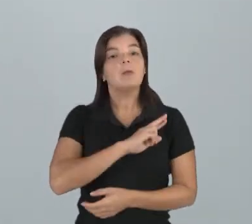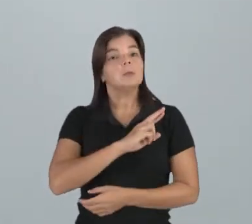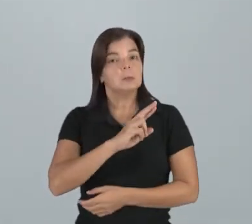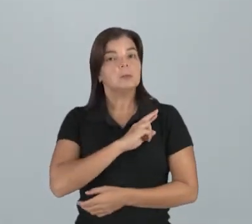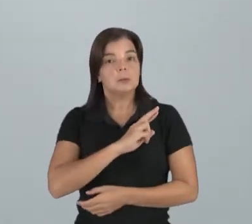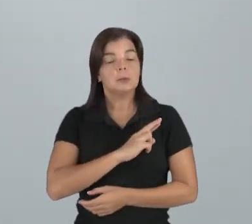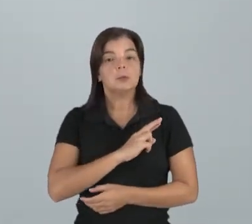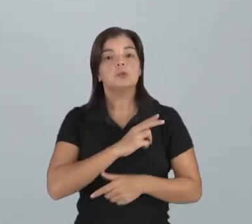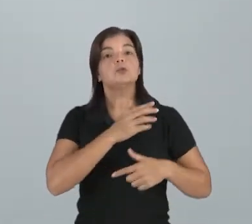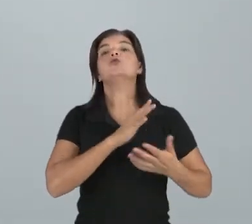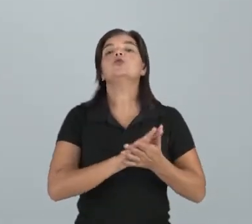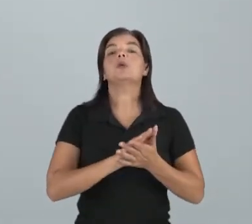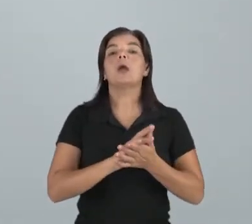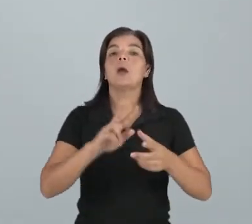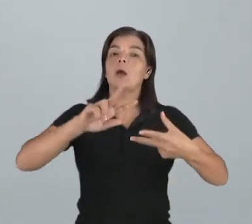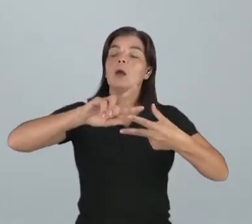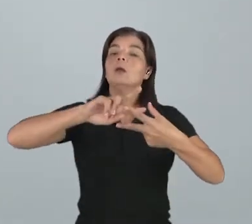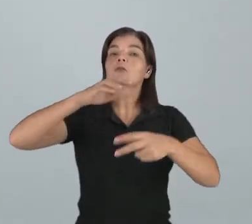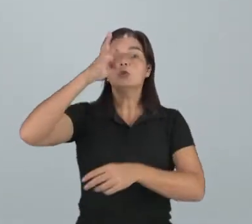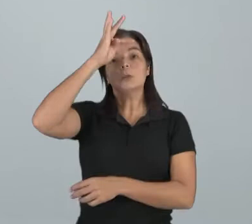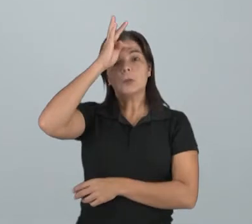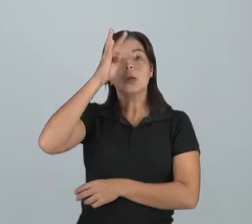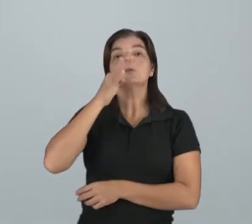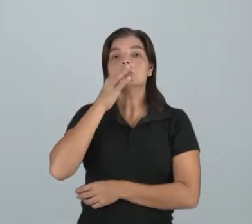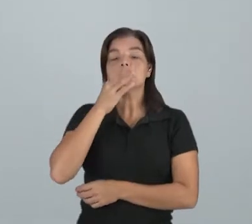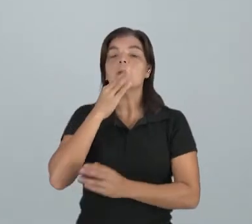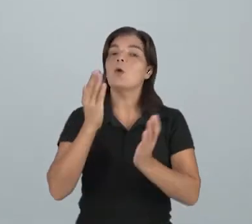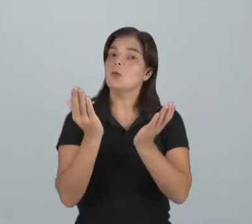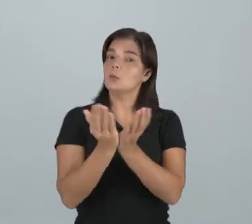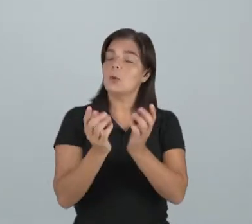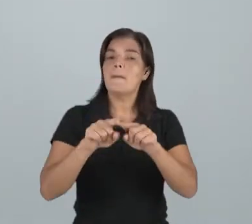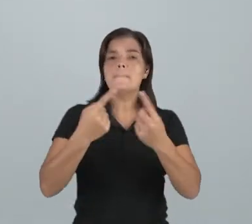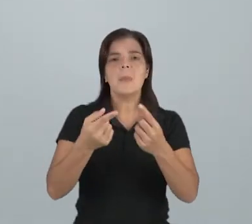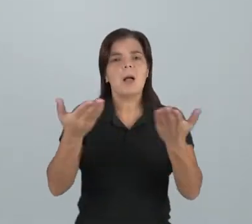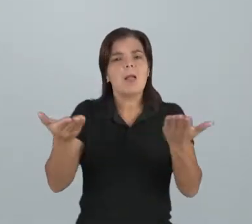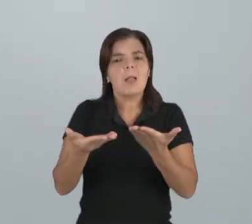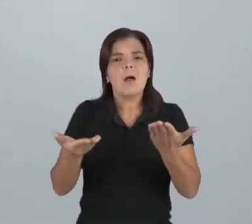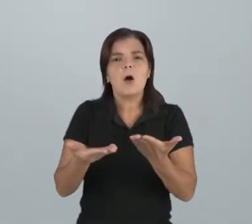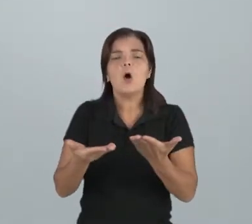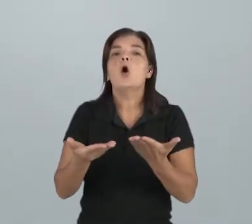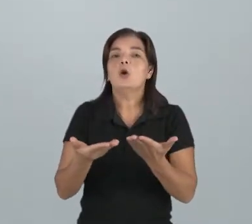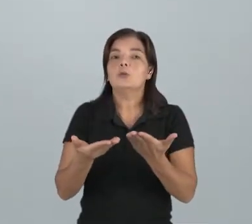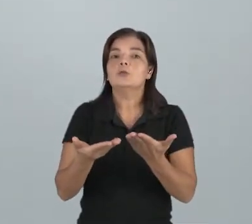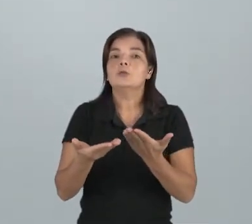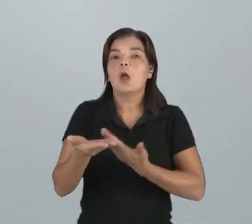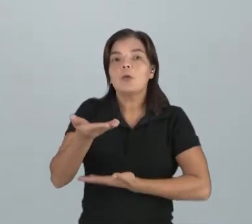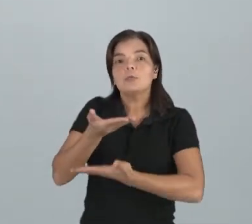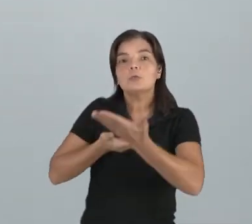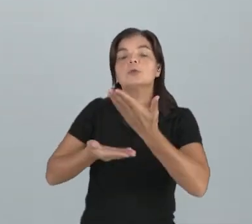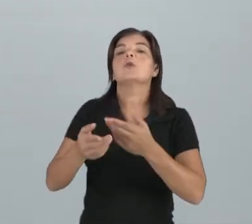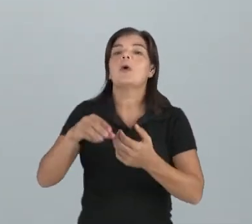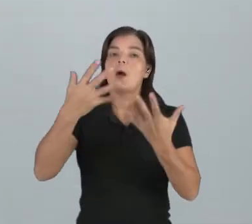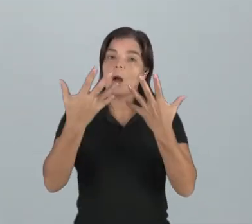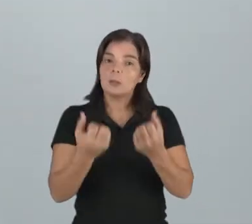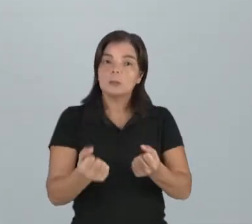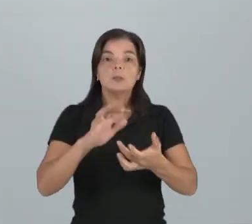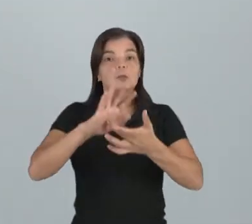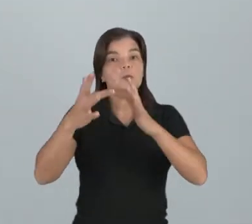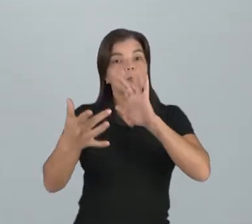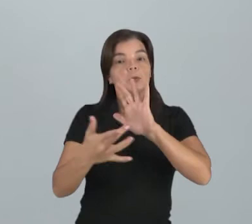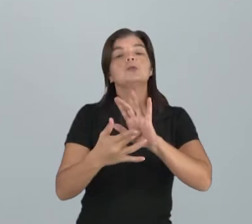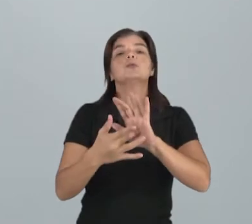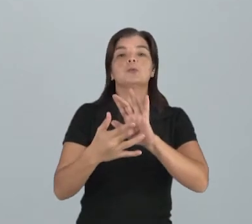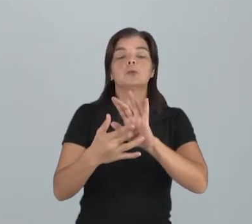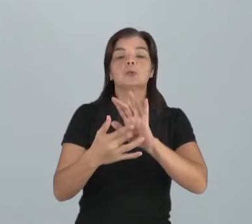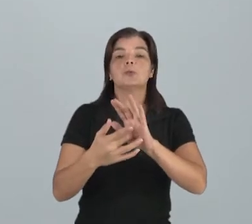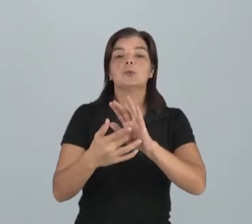religião de tradição cristã, ele é uma religião cristã, mas na hora da mediação, os católicos aceitam a mediação de Jesus,